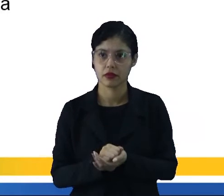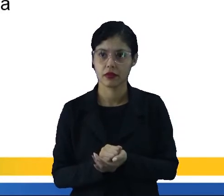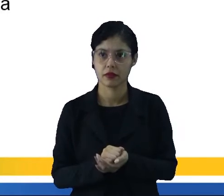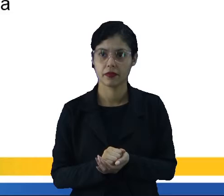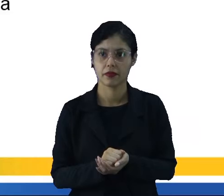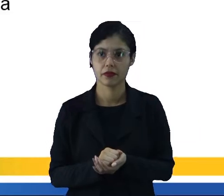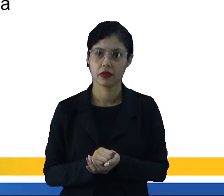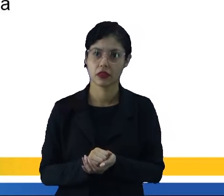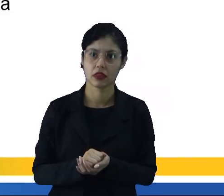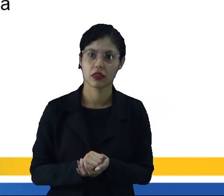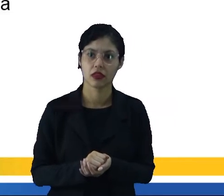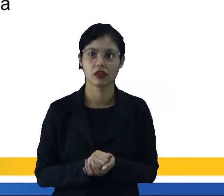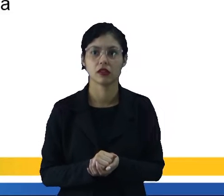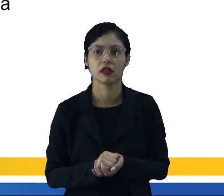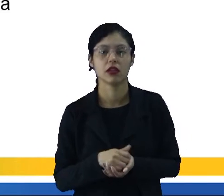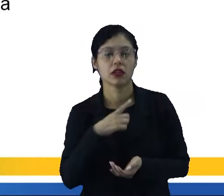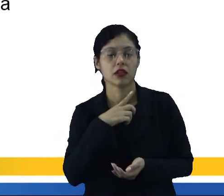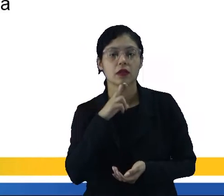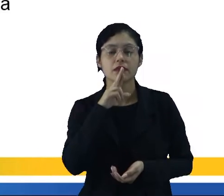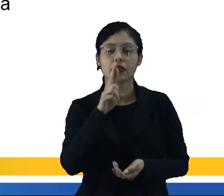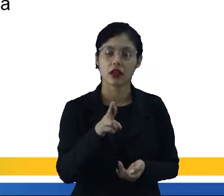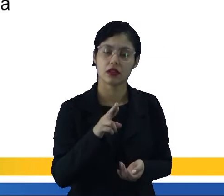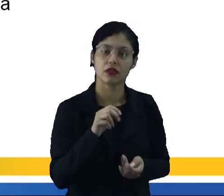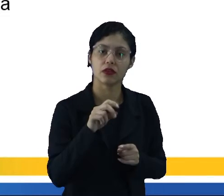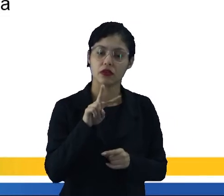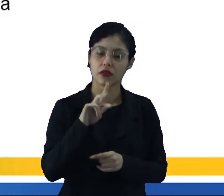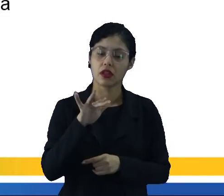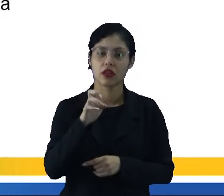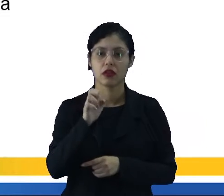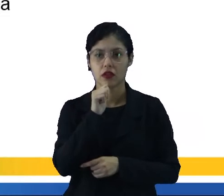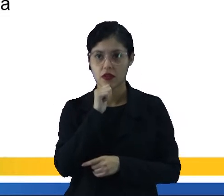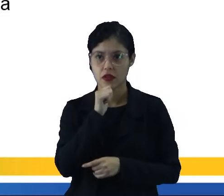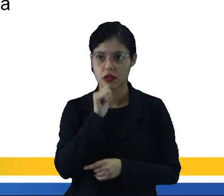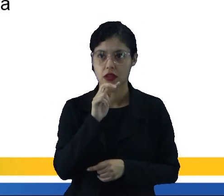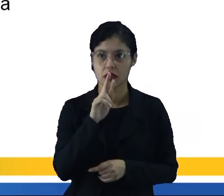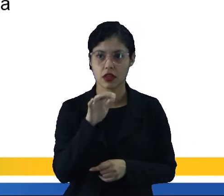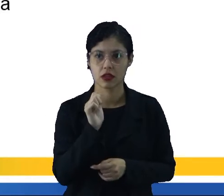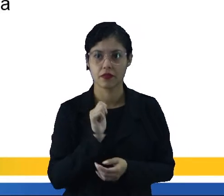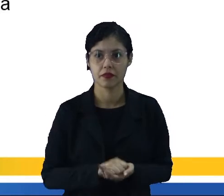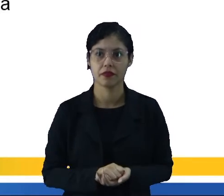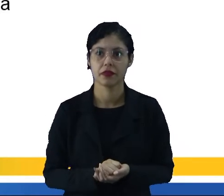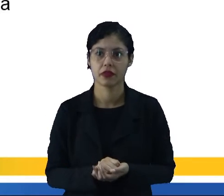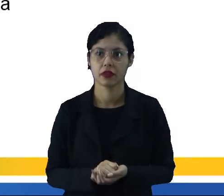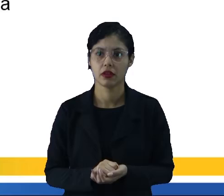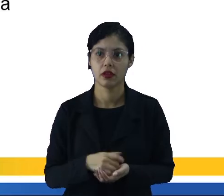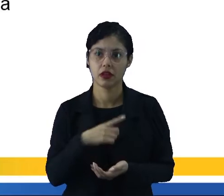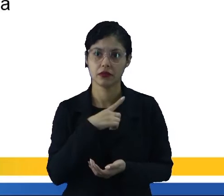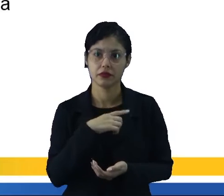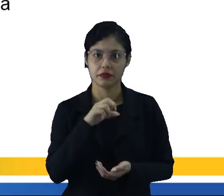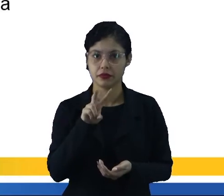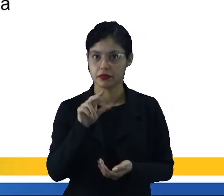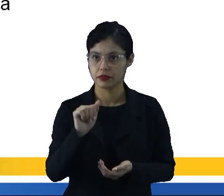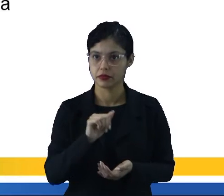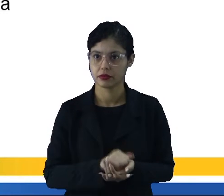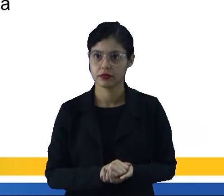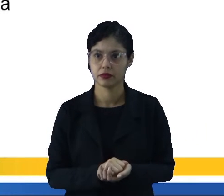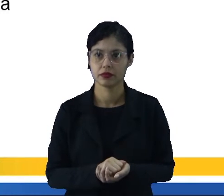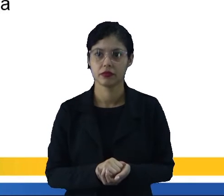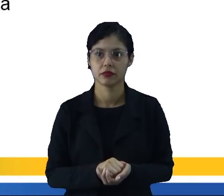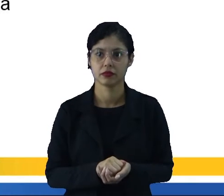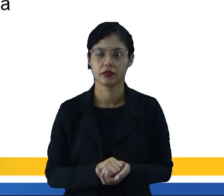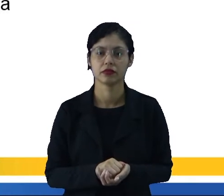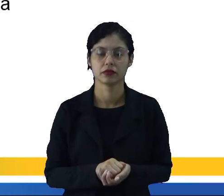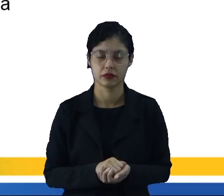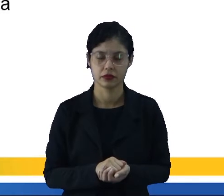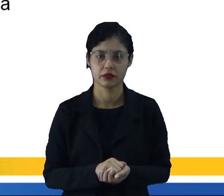vamos com calma Inicialmente vamos calcular o volume da barraca de Arthur aqui denominada por va volume da